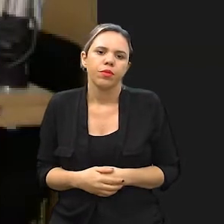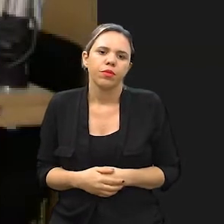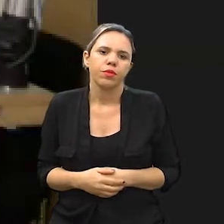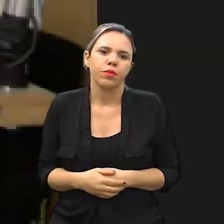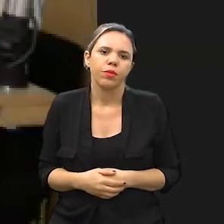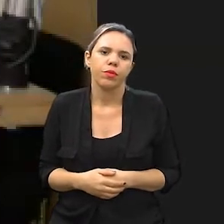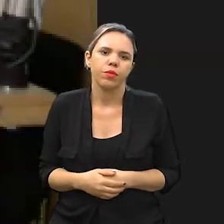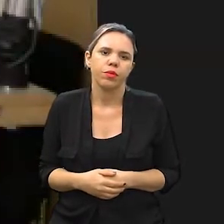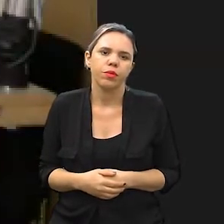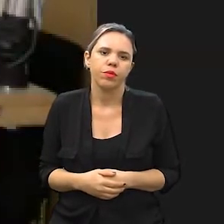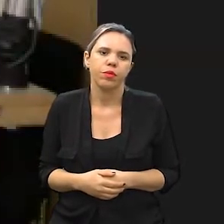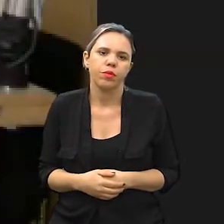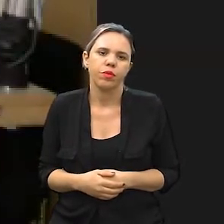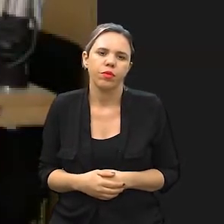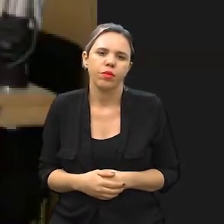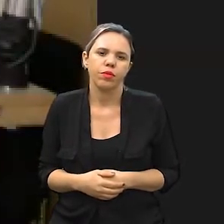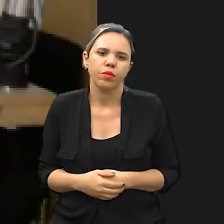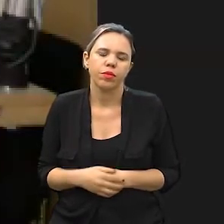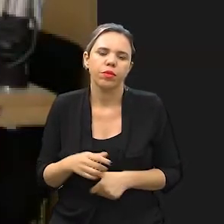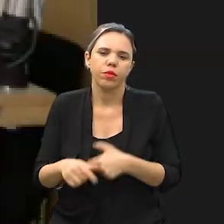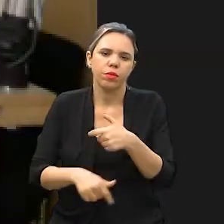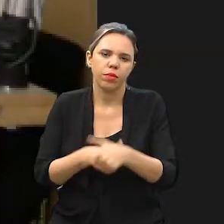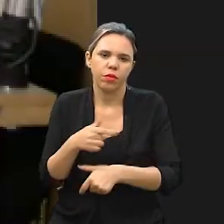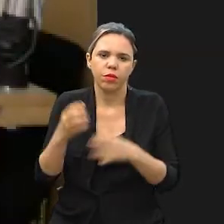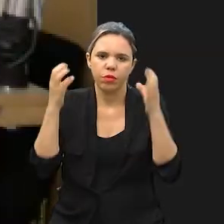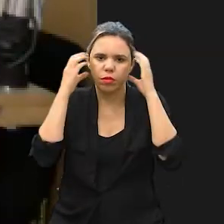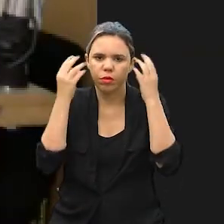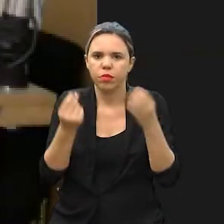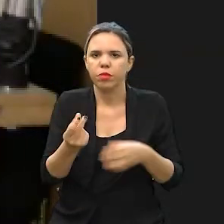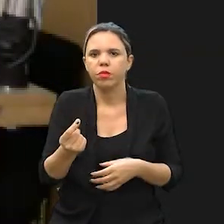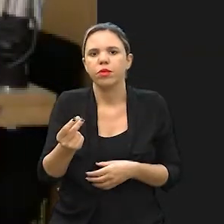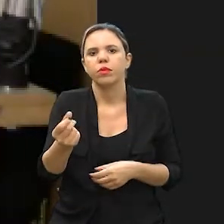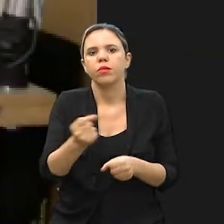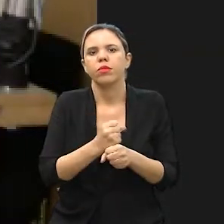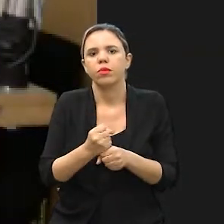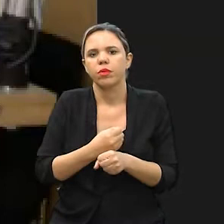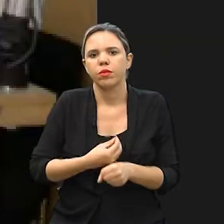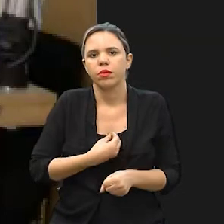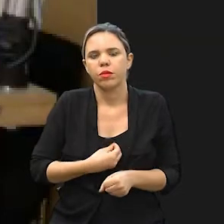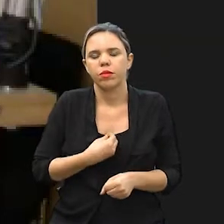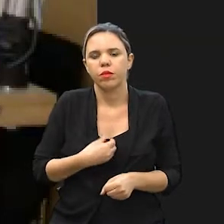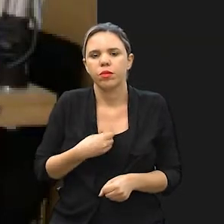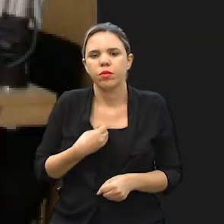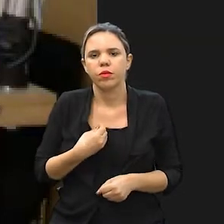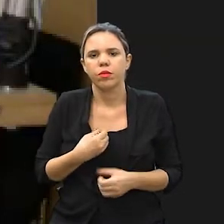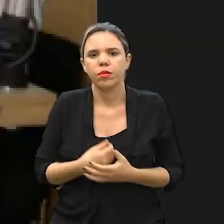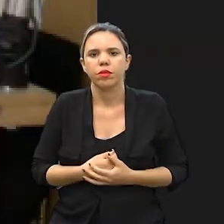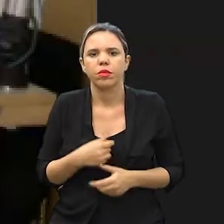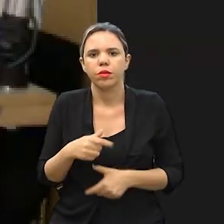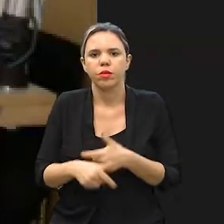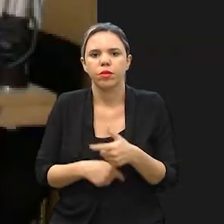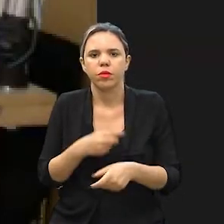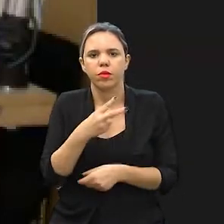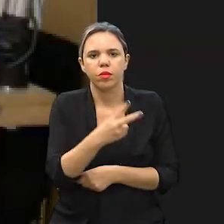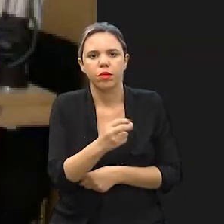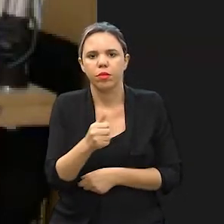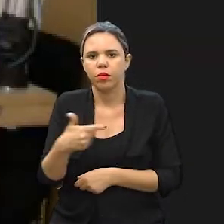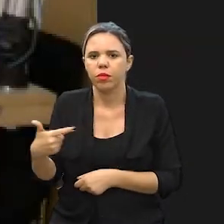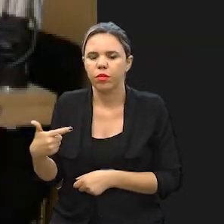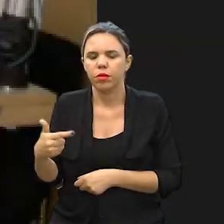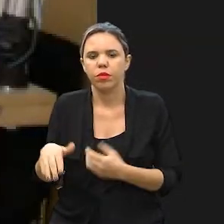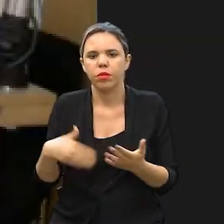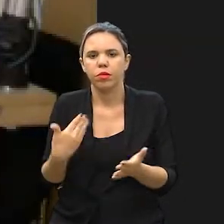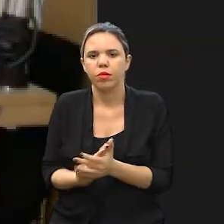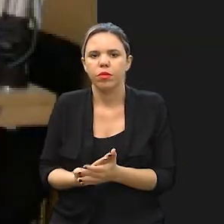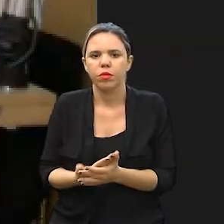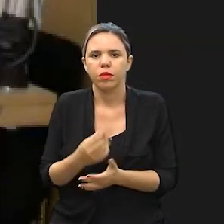mas eu trabalhei em rádio muito tempo, muitos anos da minha vida, ali para 2012